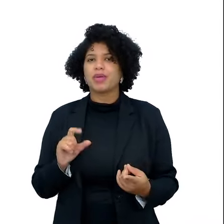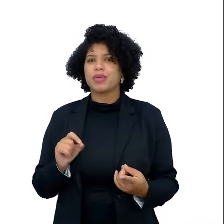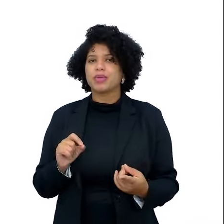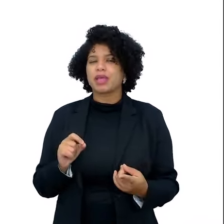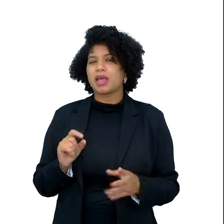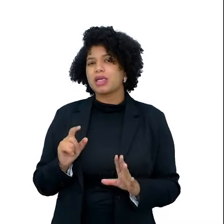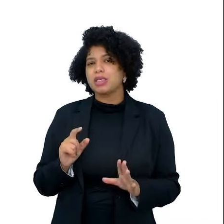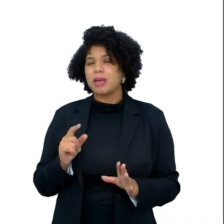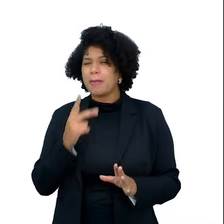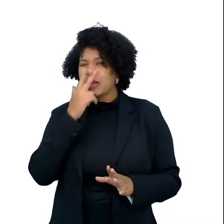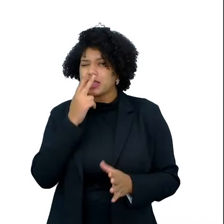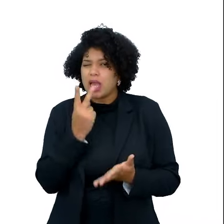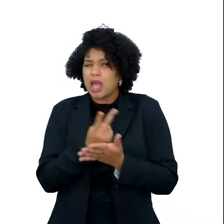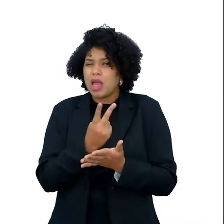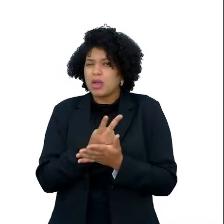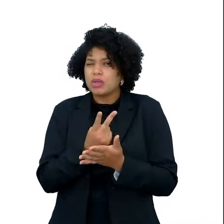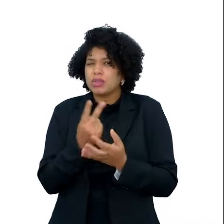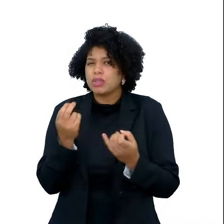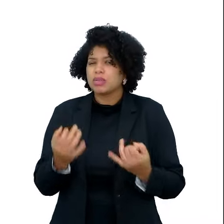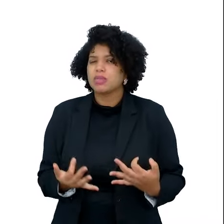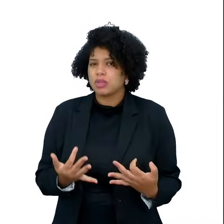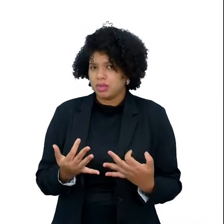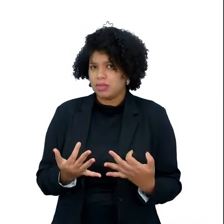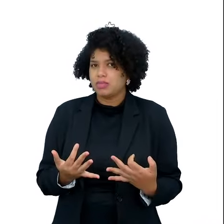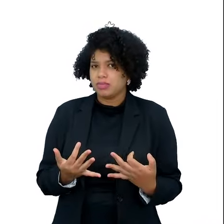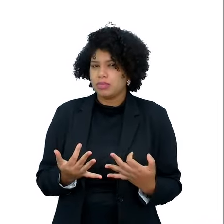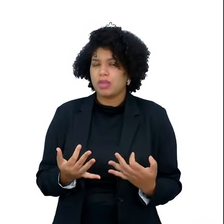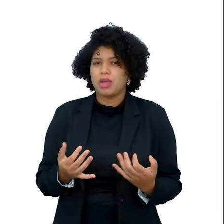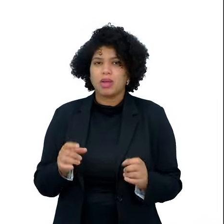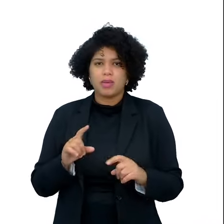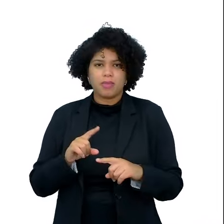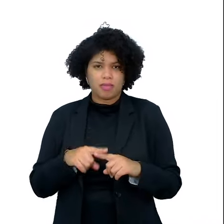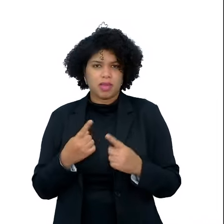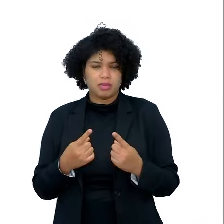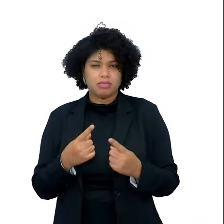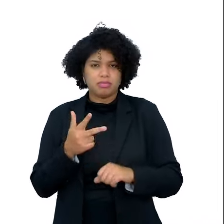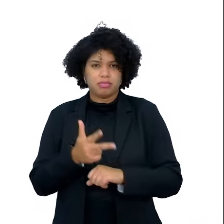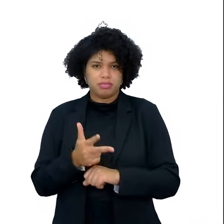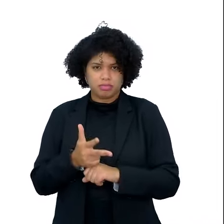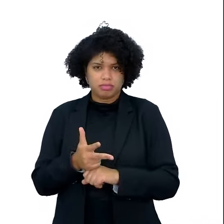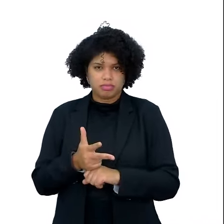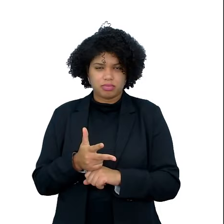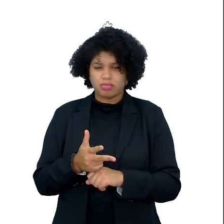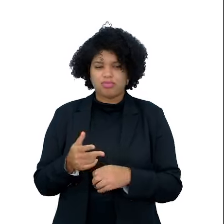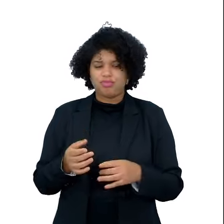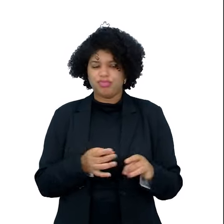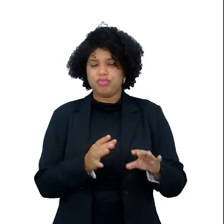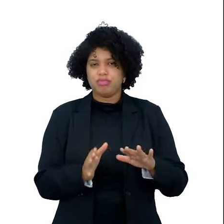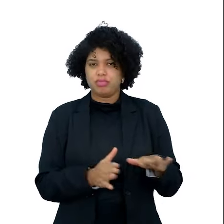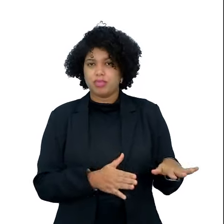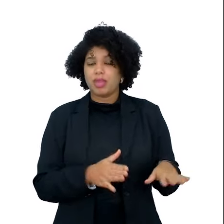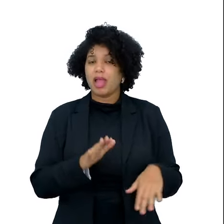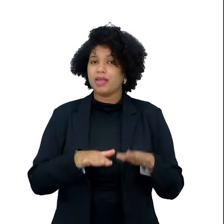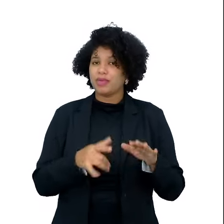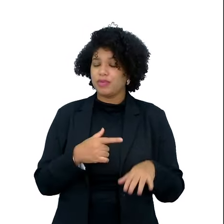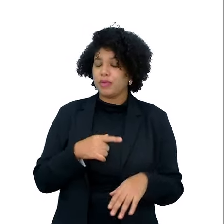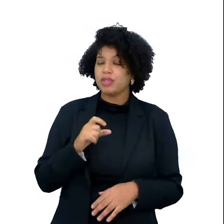equívoco na explicação. Nem sempre eu descarto aquele vídeo. O Iberê, inclusive, ele costuma fazer